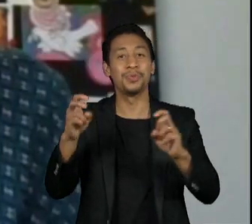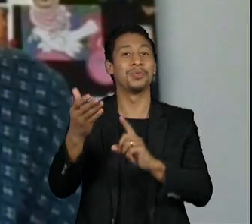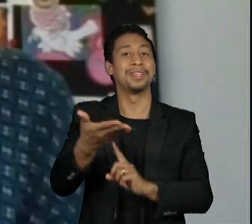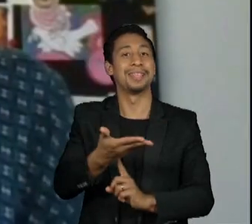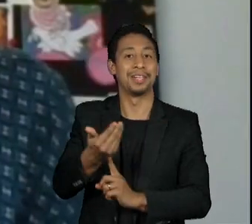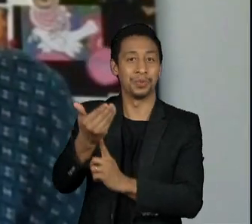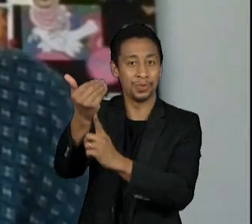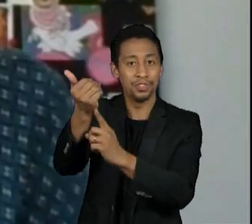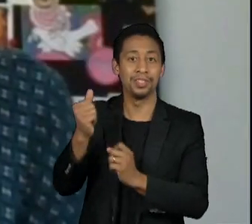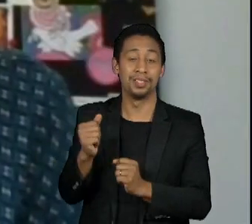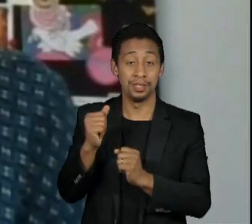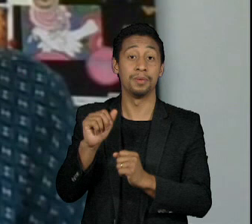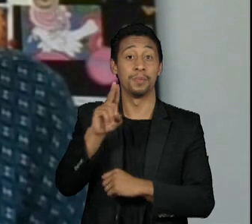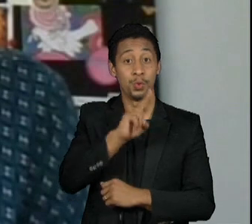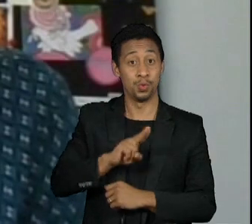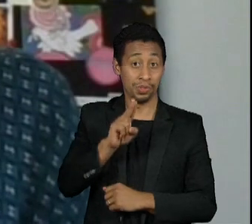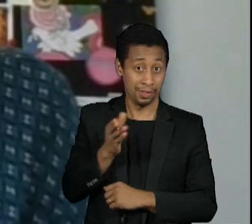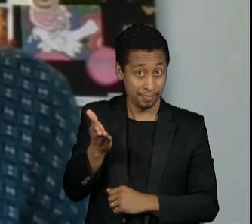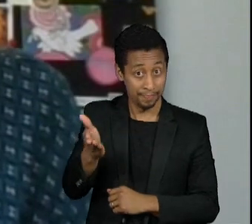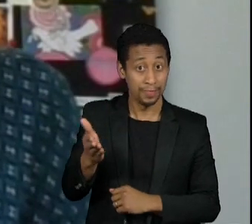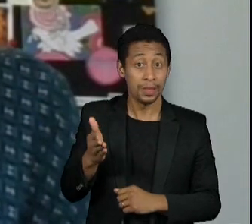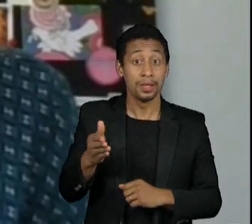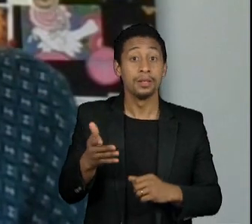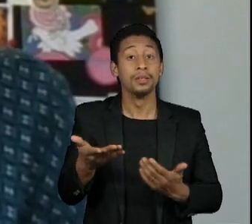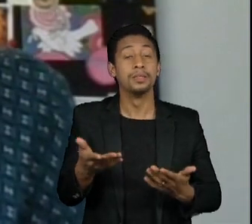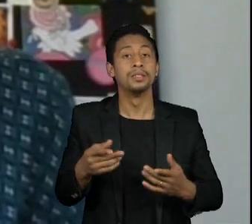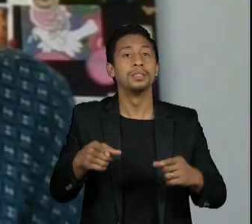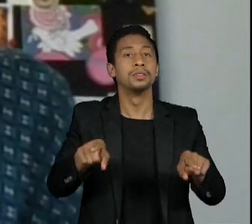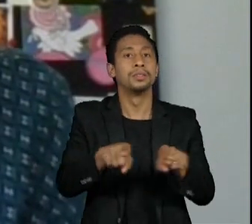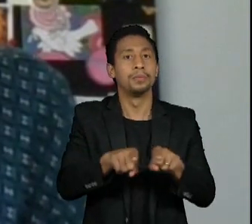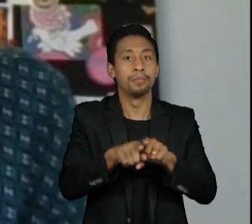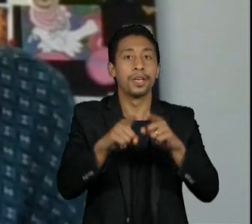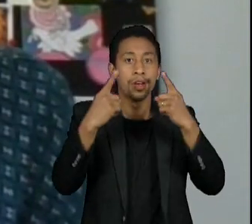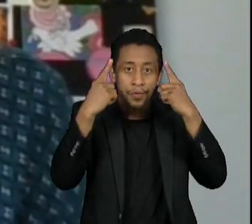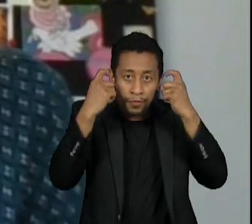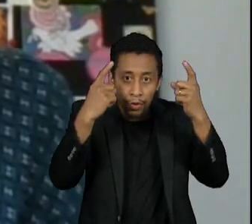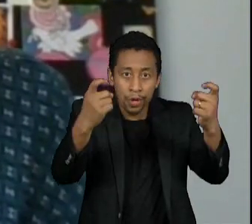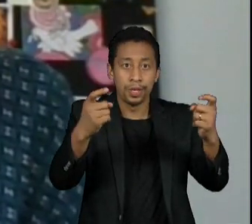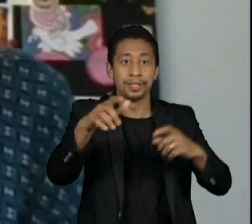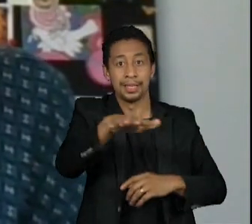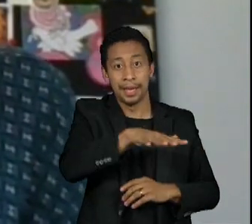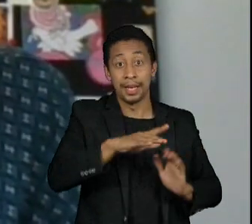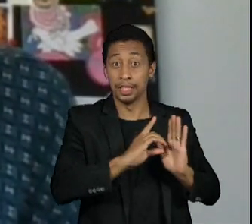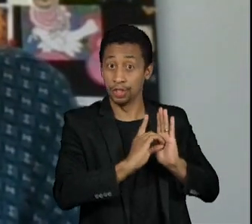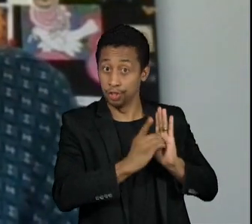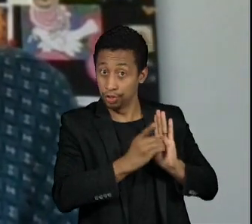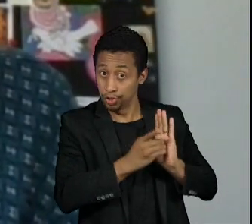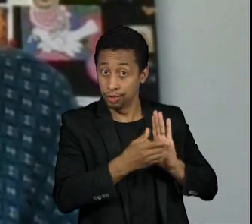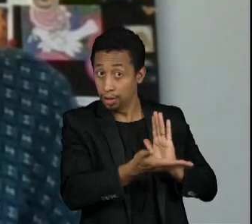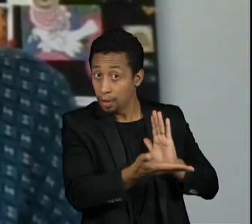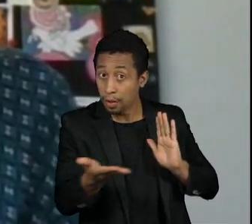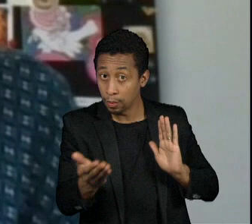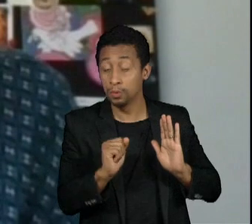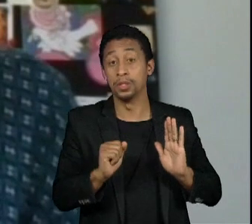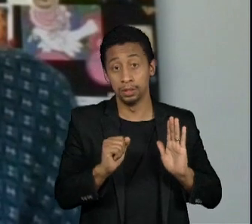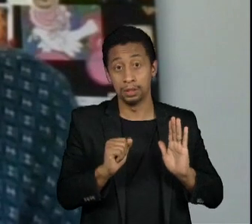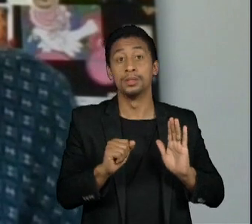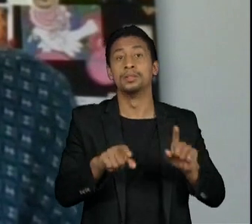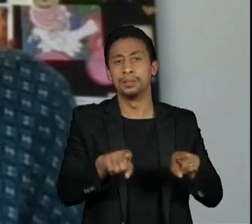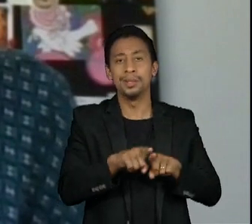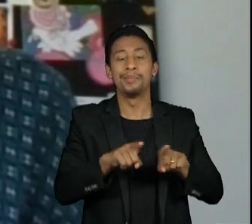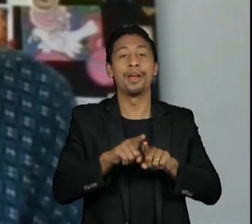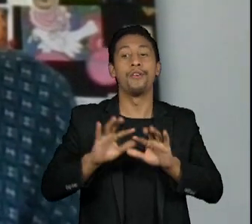tecnologias, ao acesso às tecnologias, a violência nos ambientes digitais, a questão parental,